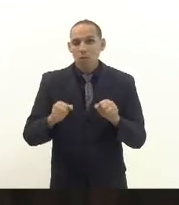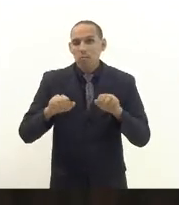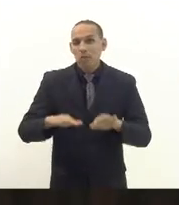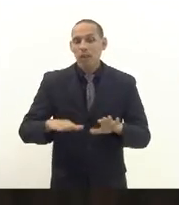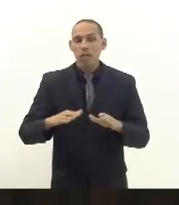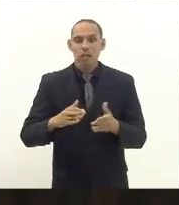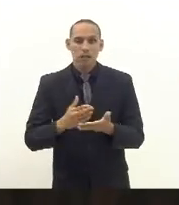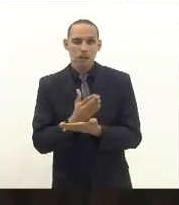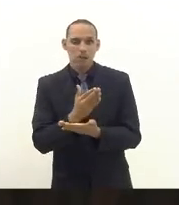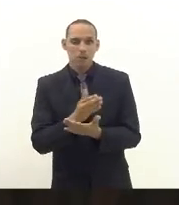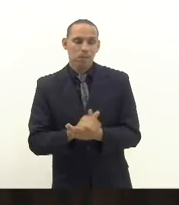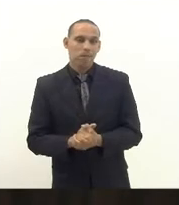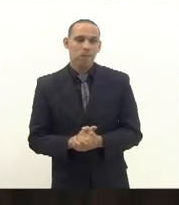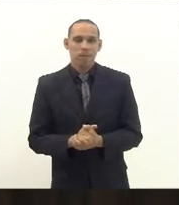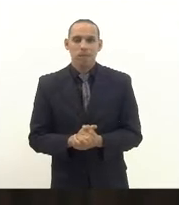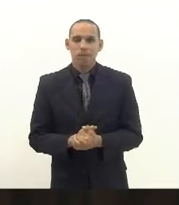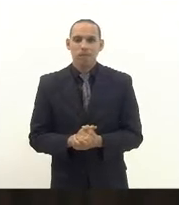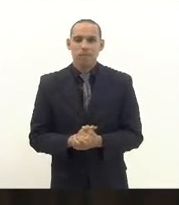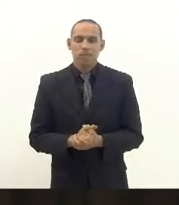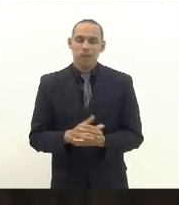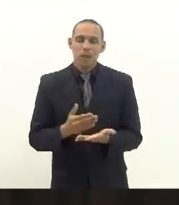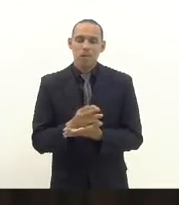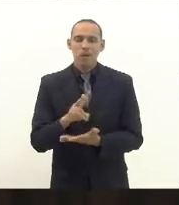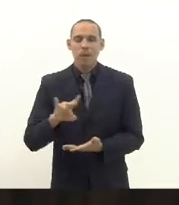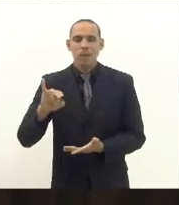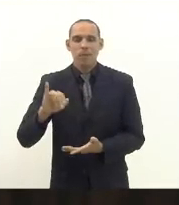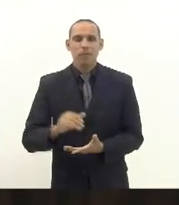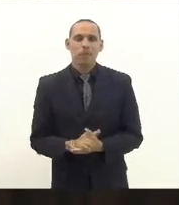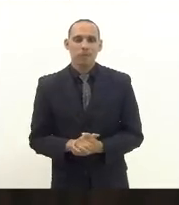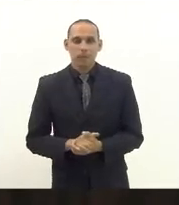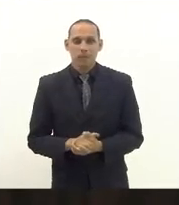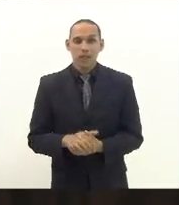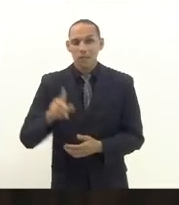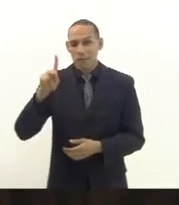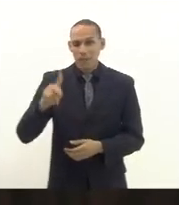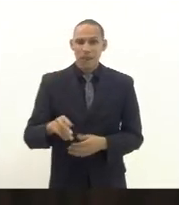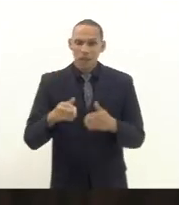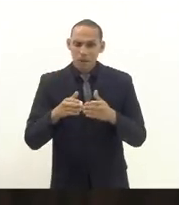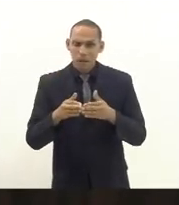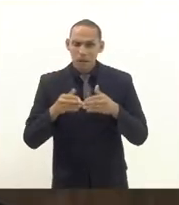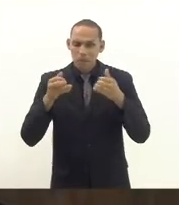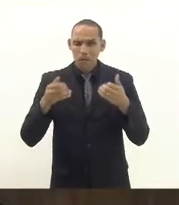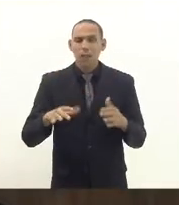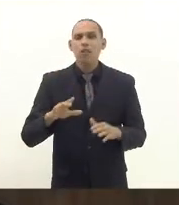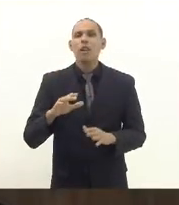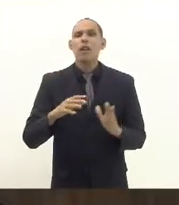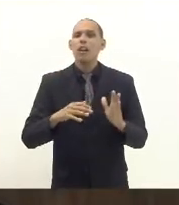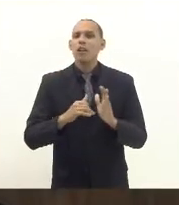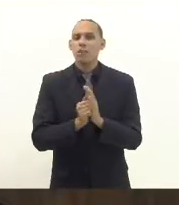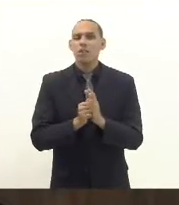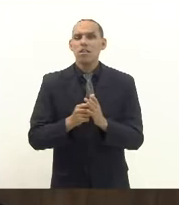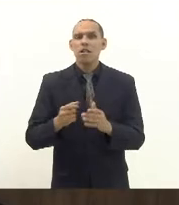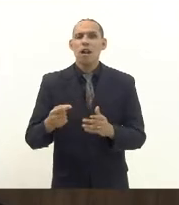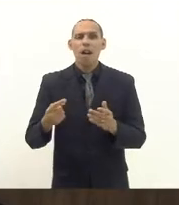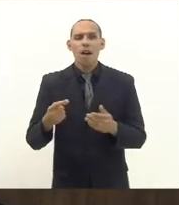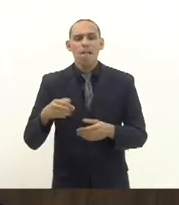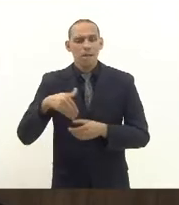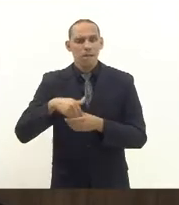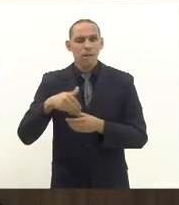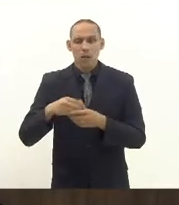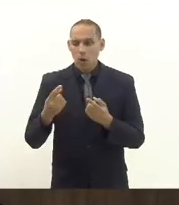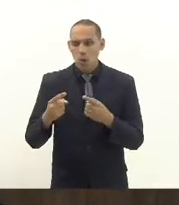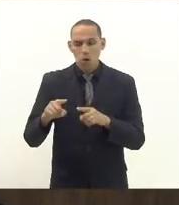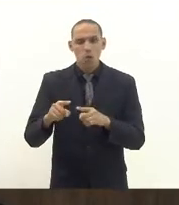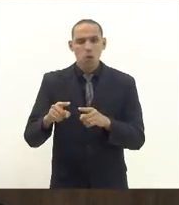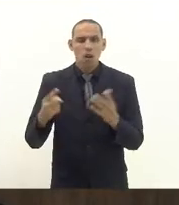aprovam permaneçam Como estão aprovado vai à promulgação questão de ordem só para registrar o voto contrário da bancada